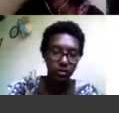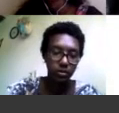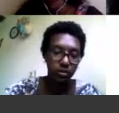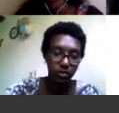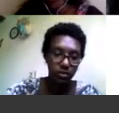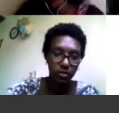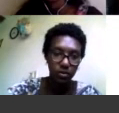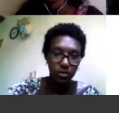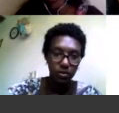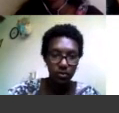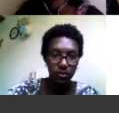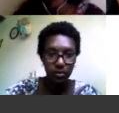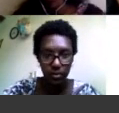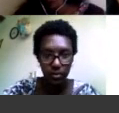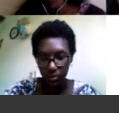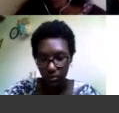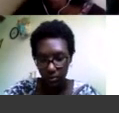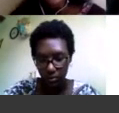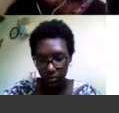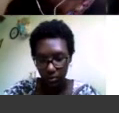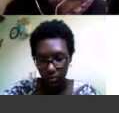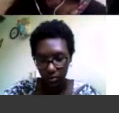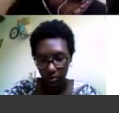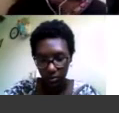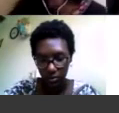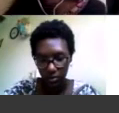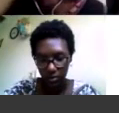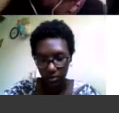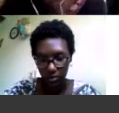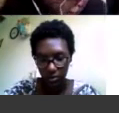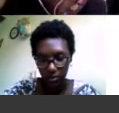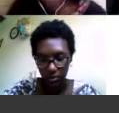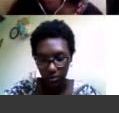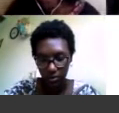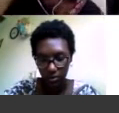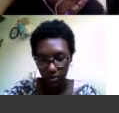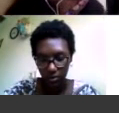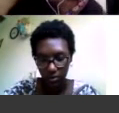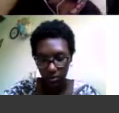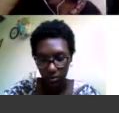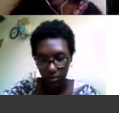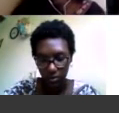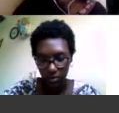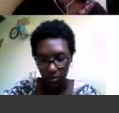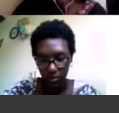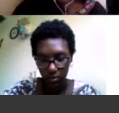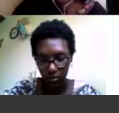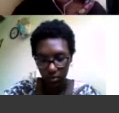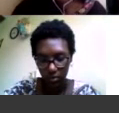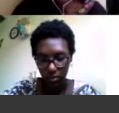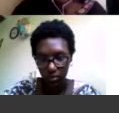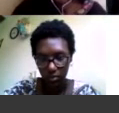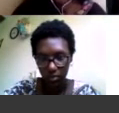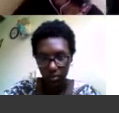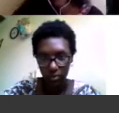E agora eu vou passar para a sequência com a nossa bolsista Gabriela. Oi, gente,